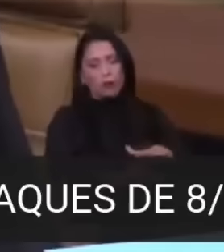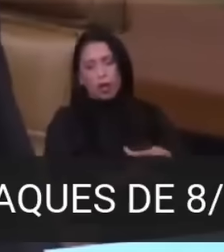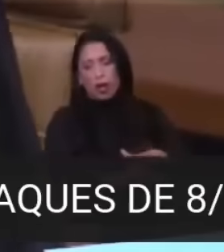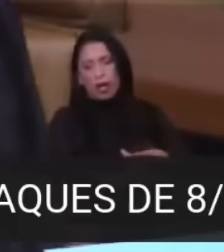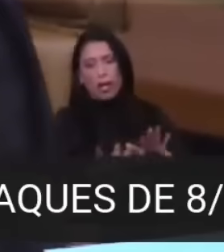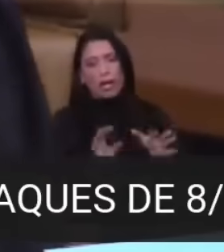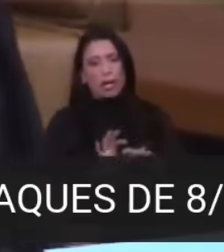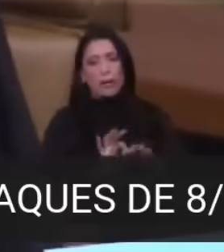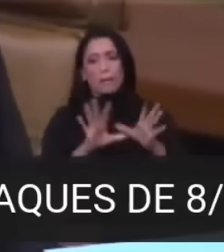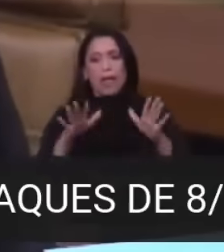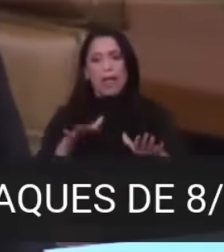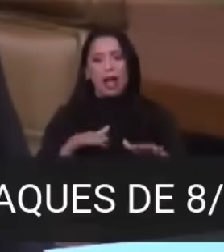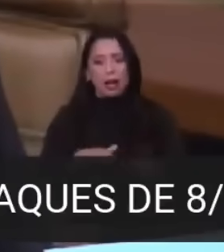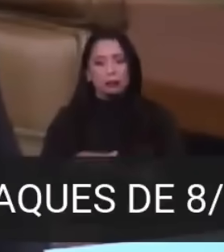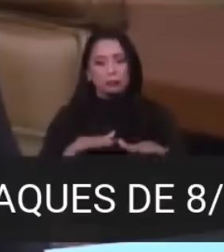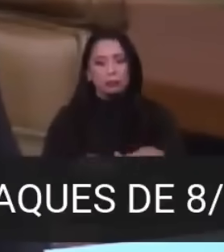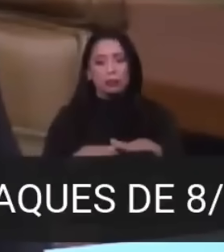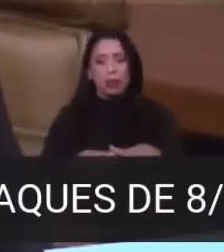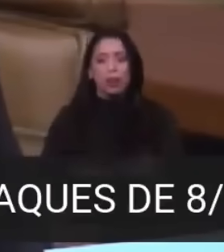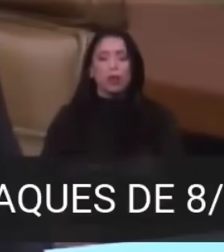a polícia rodoviária federal